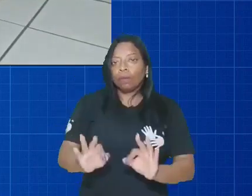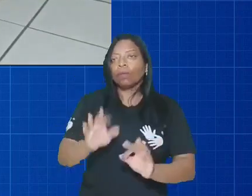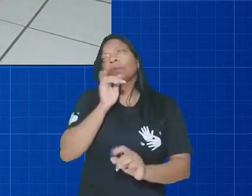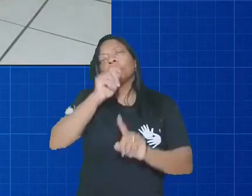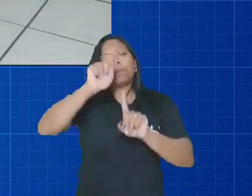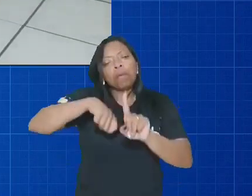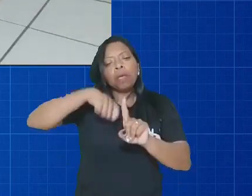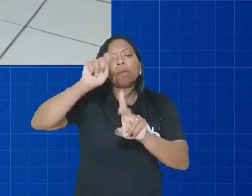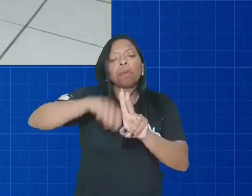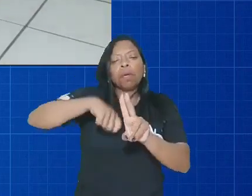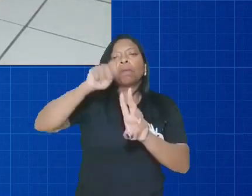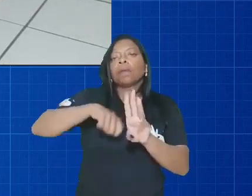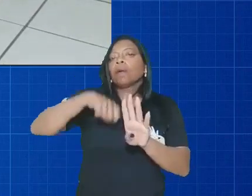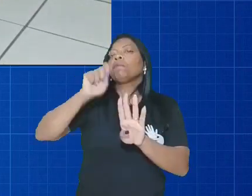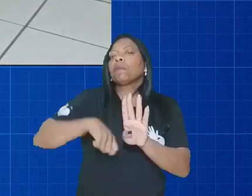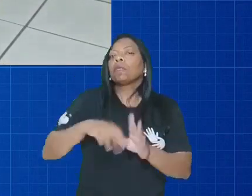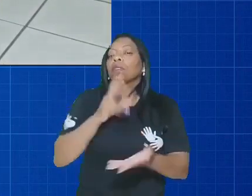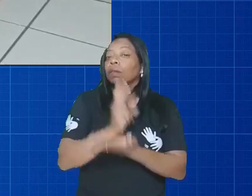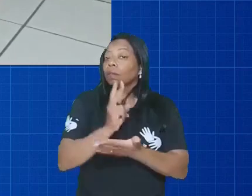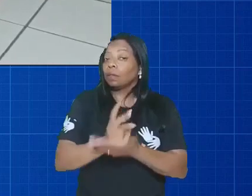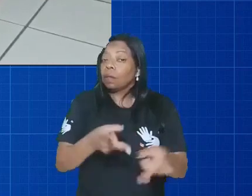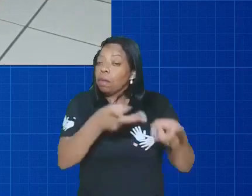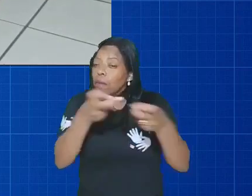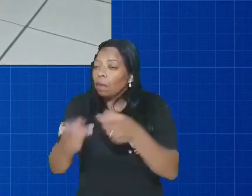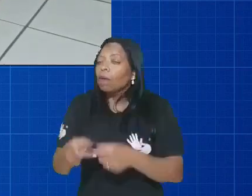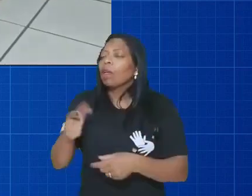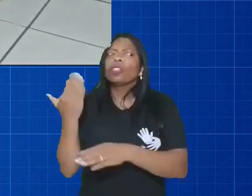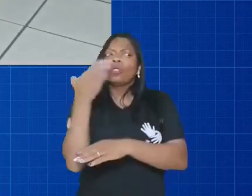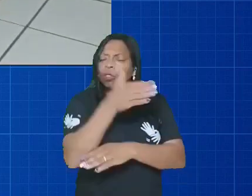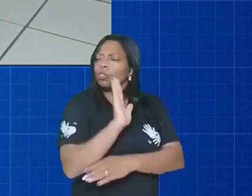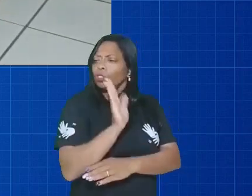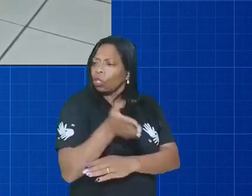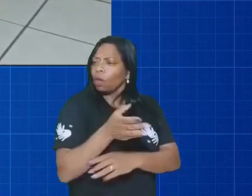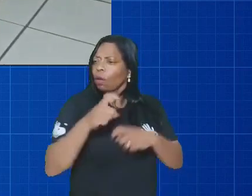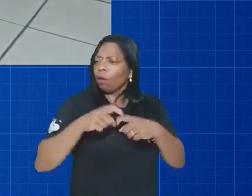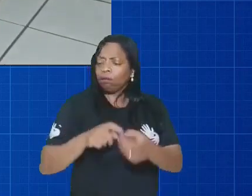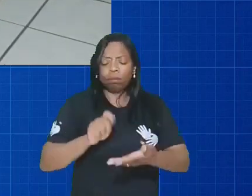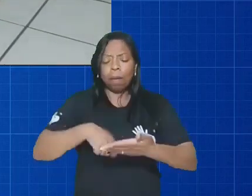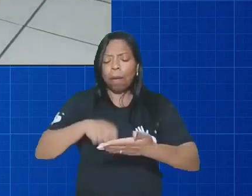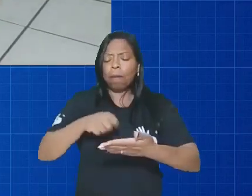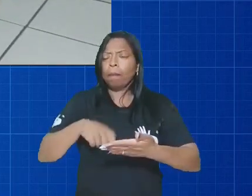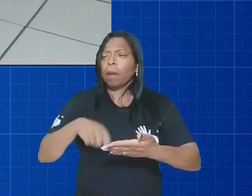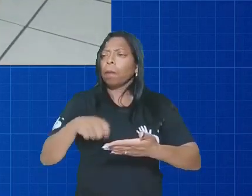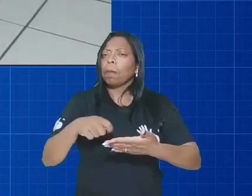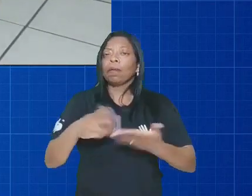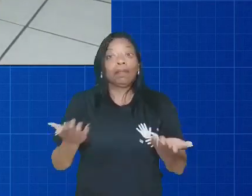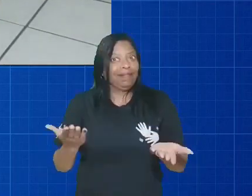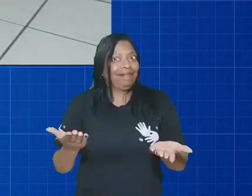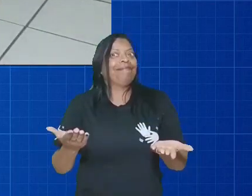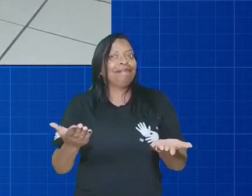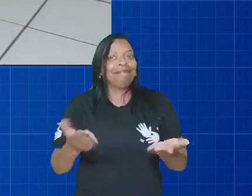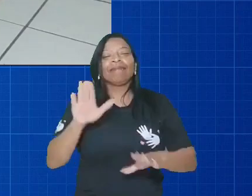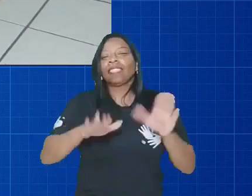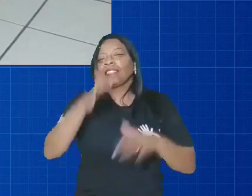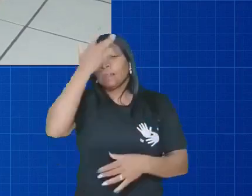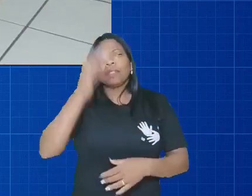aí intercala as consultas, né, com o enfermeiro, com o médico, e começa esse acompanhamento. A gente sabe que às vezes a gente escuta, mas as